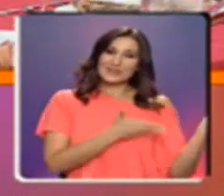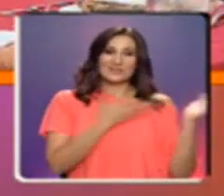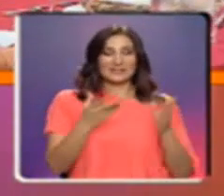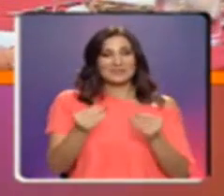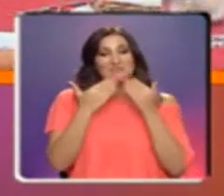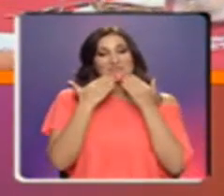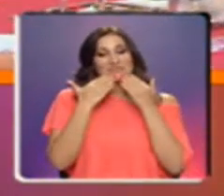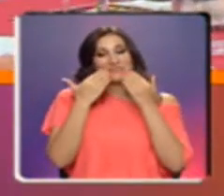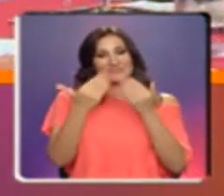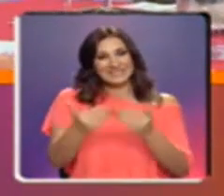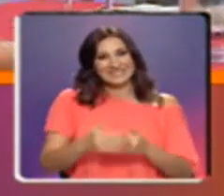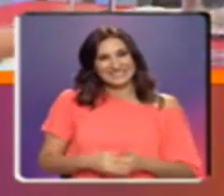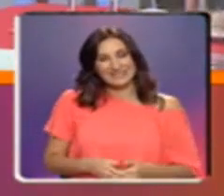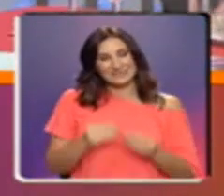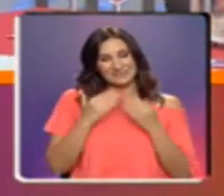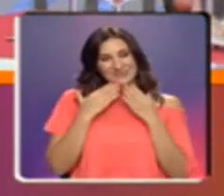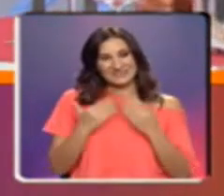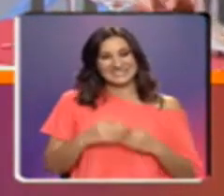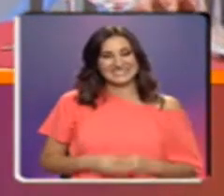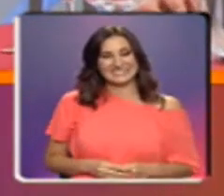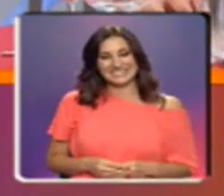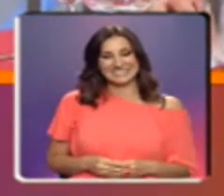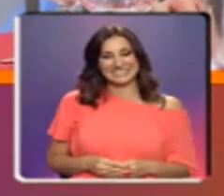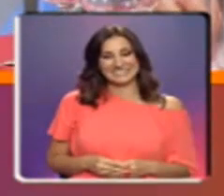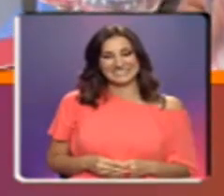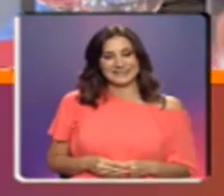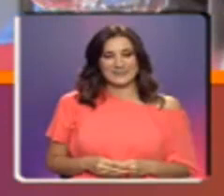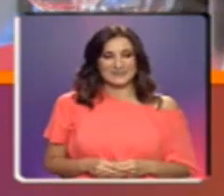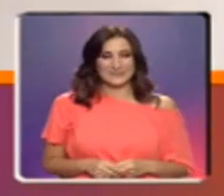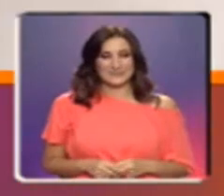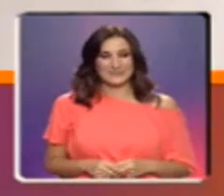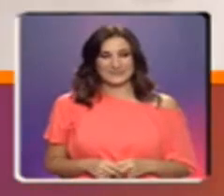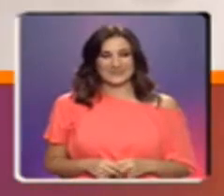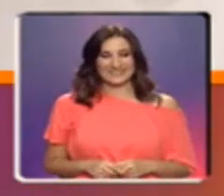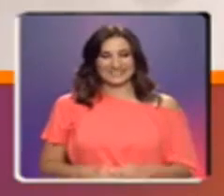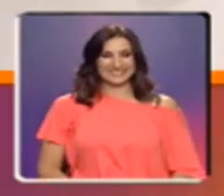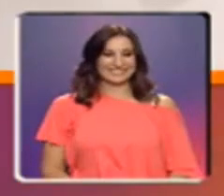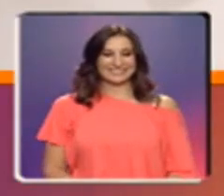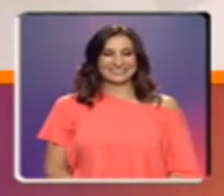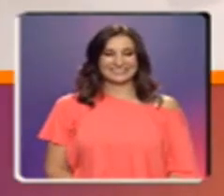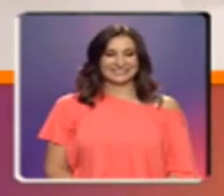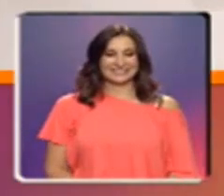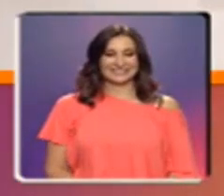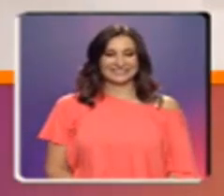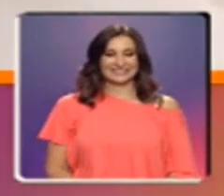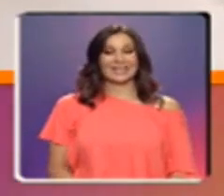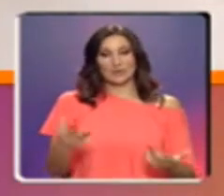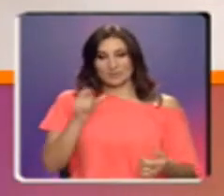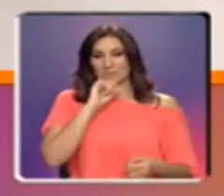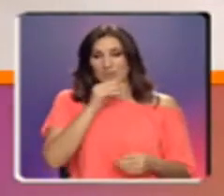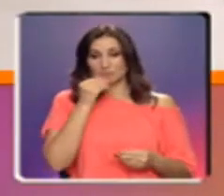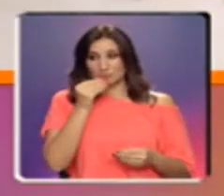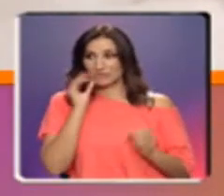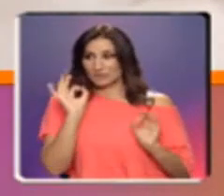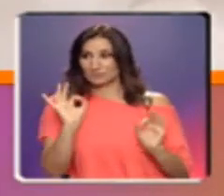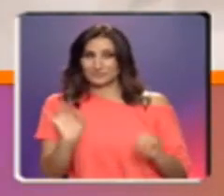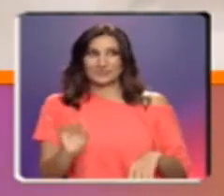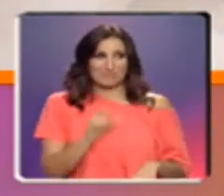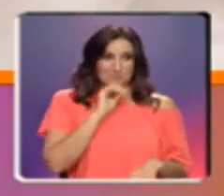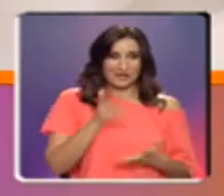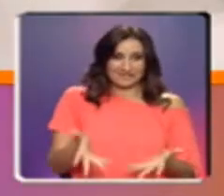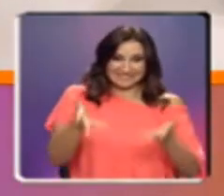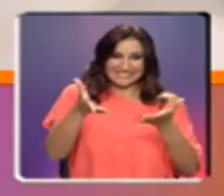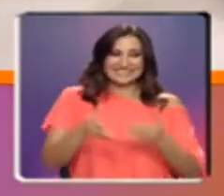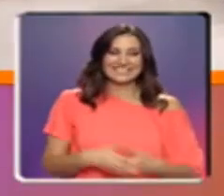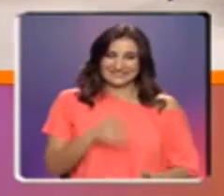Muito obrigada por isso, Bruno. Muito obrigada. E agora posso ver mesmo que isto está tudo desistido.